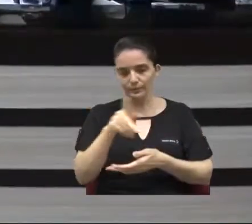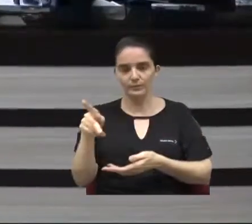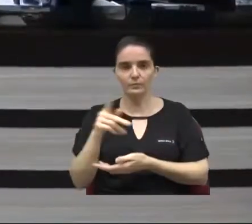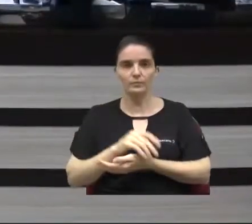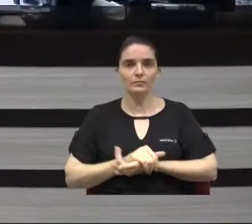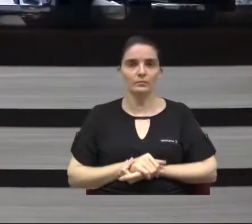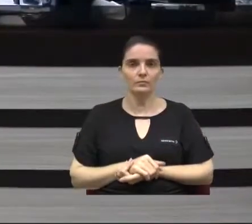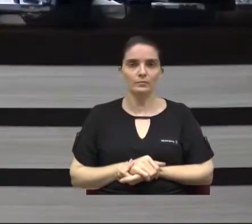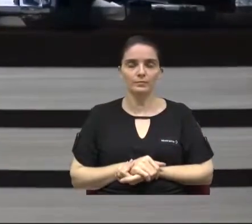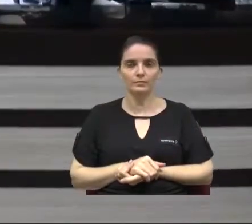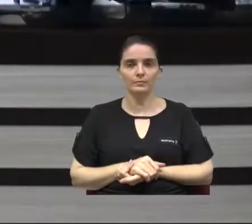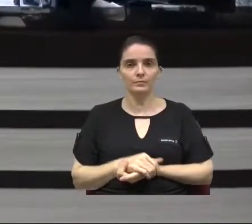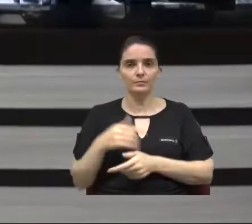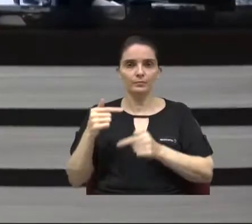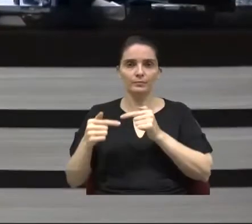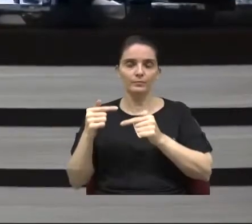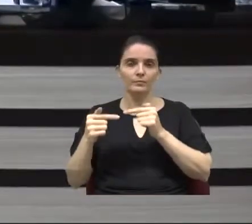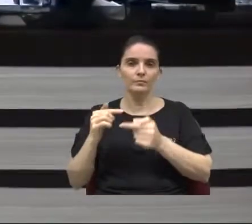Continue a discussão.